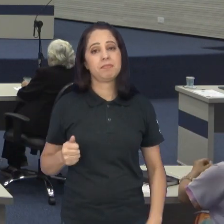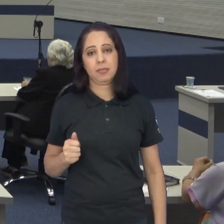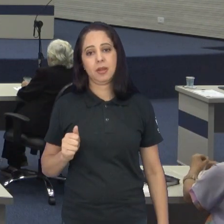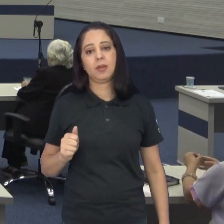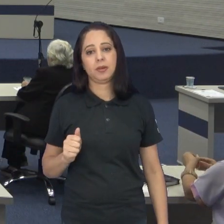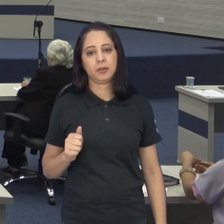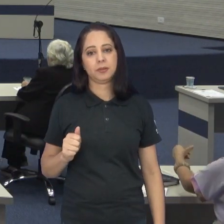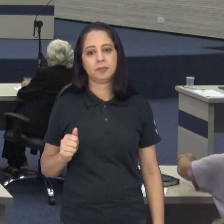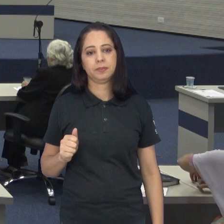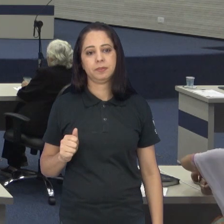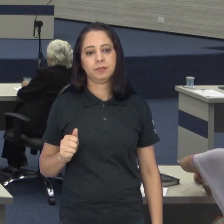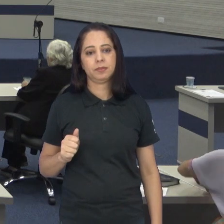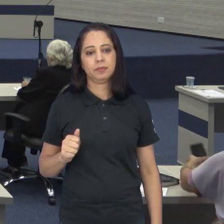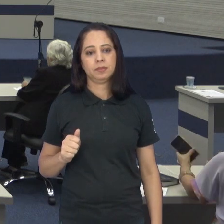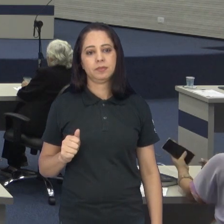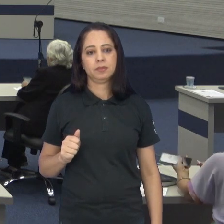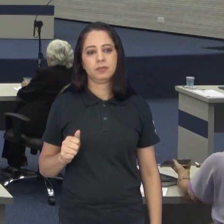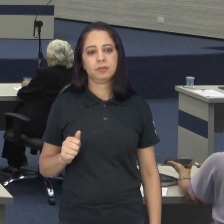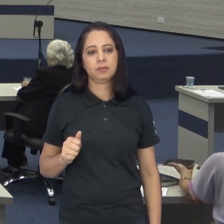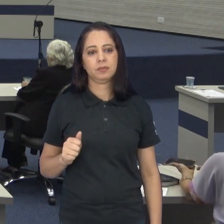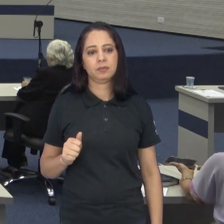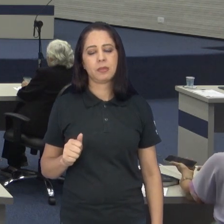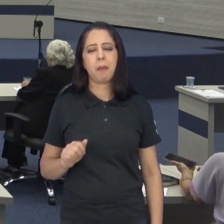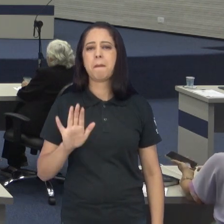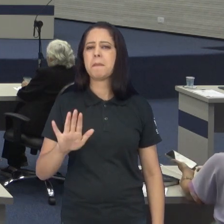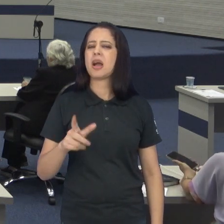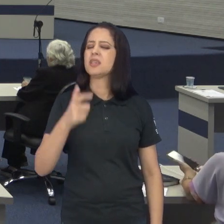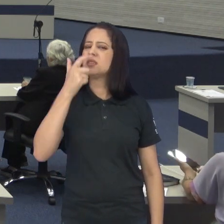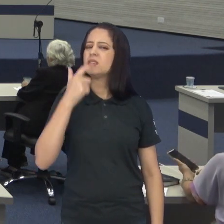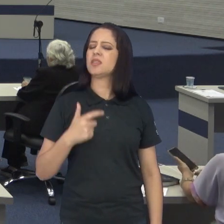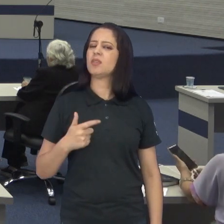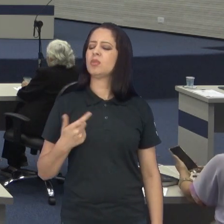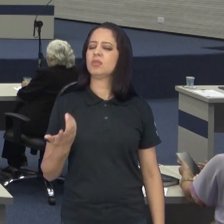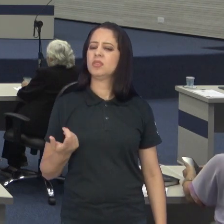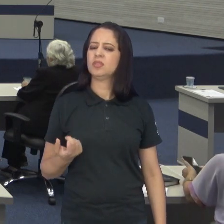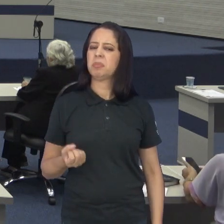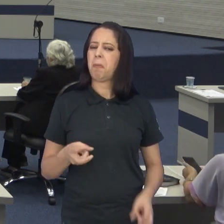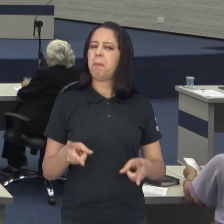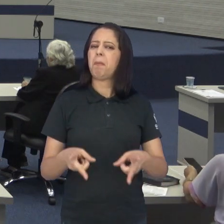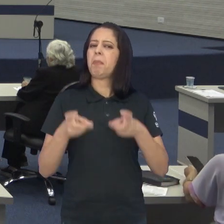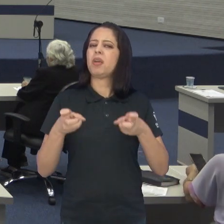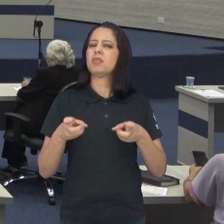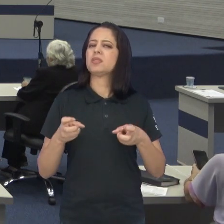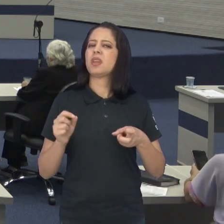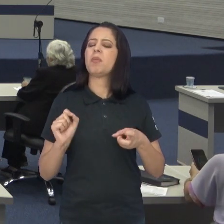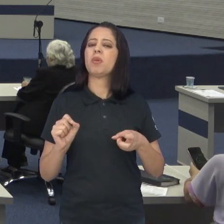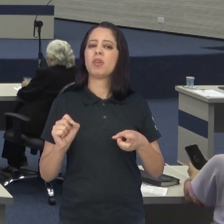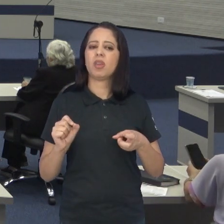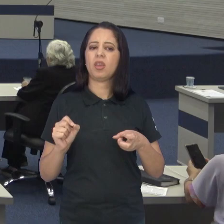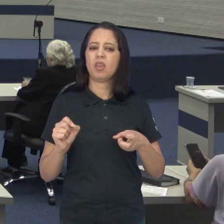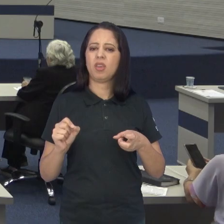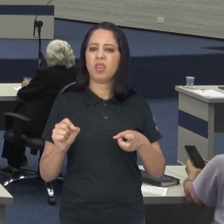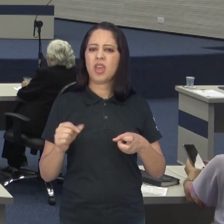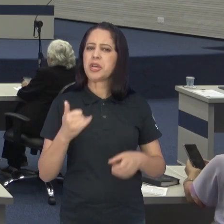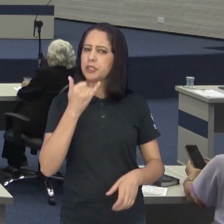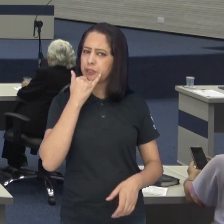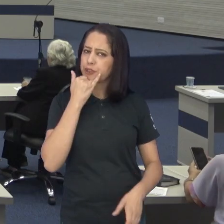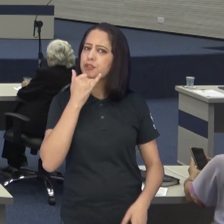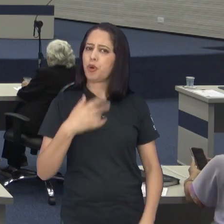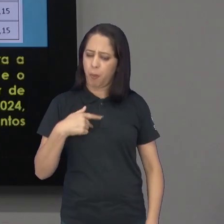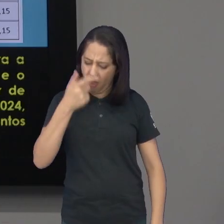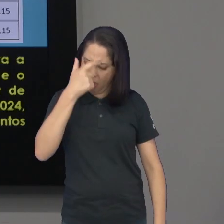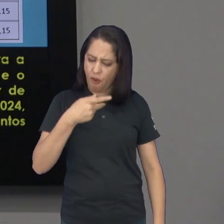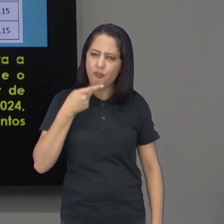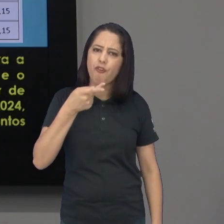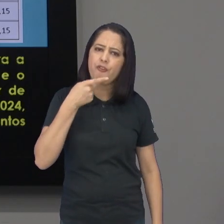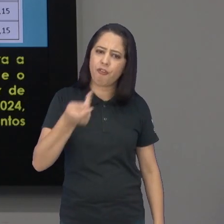proposta. E o que me impressiona é o seguinte. Os vereadores, desculpe eu falar aqui, não vou